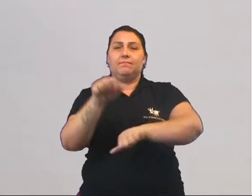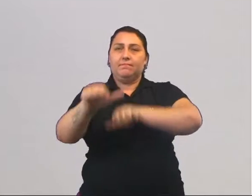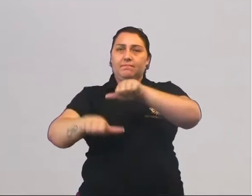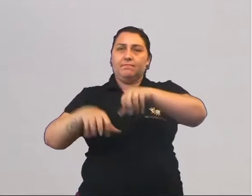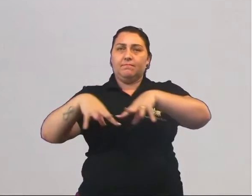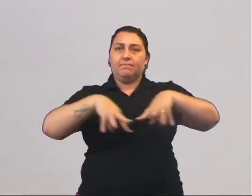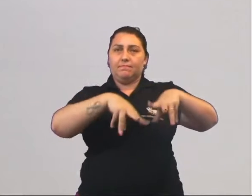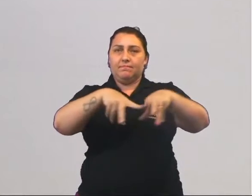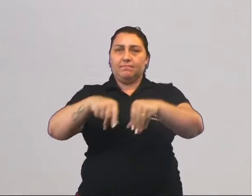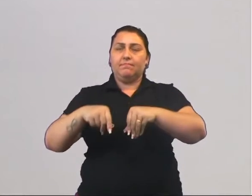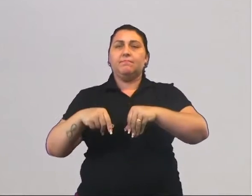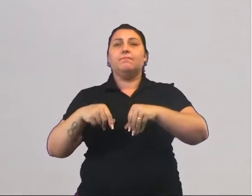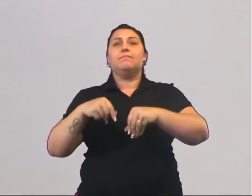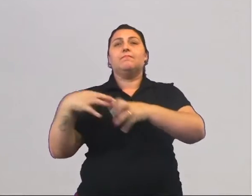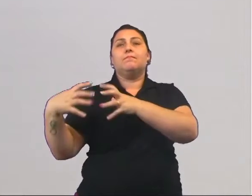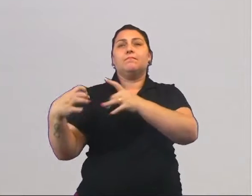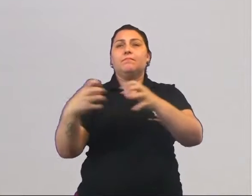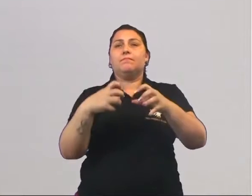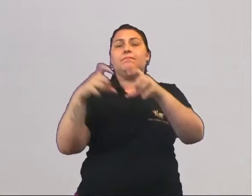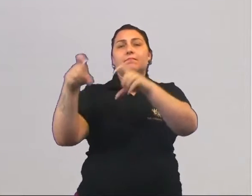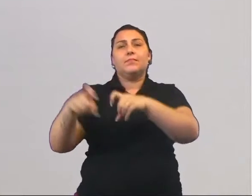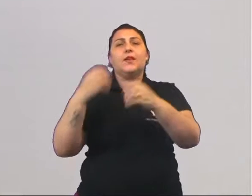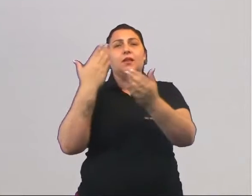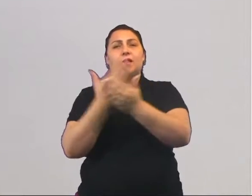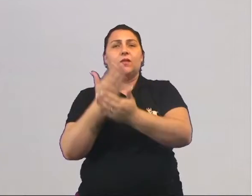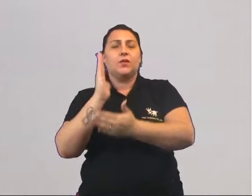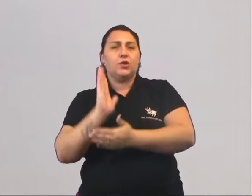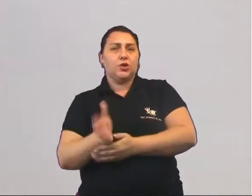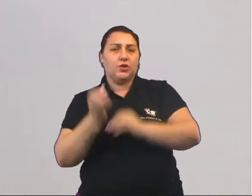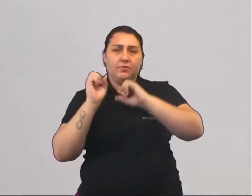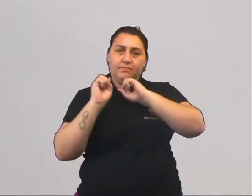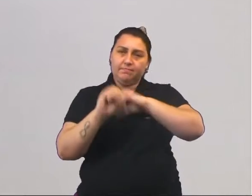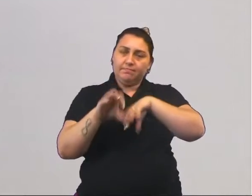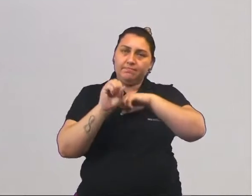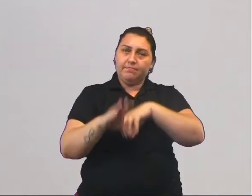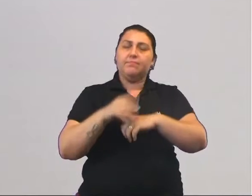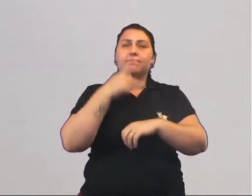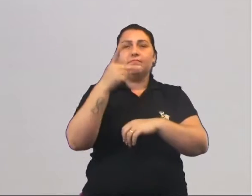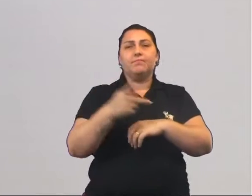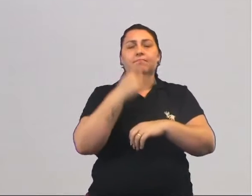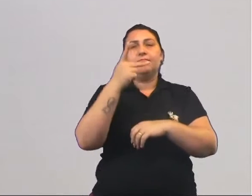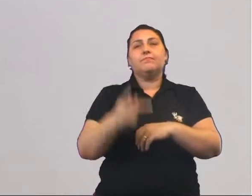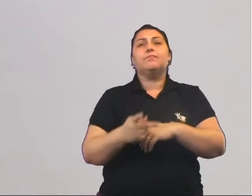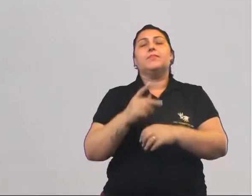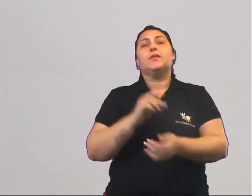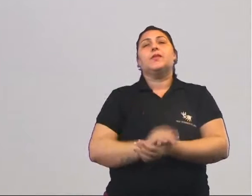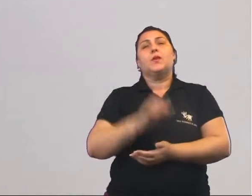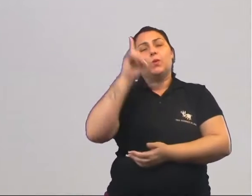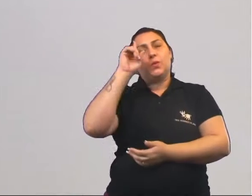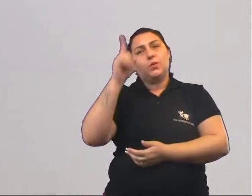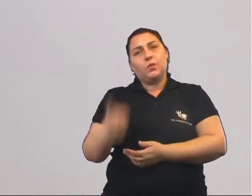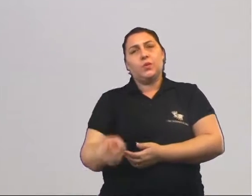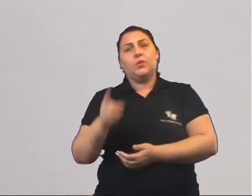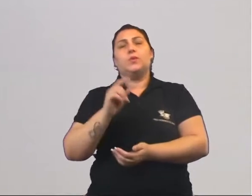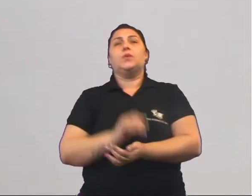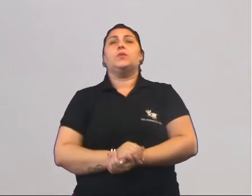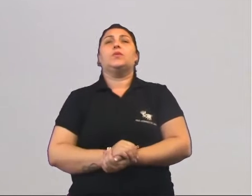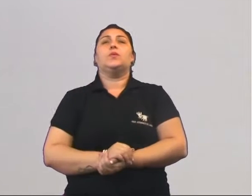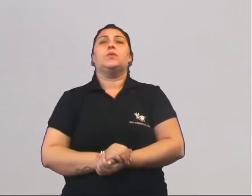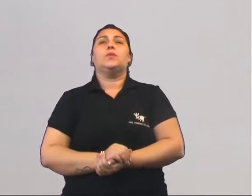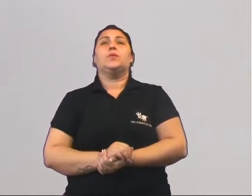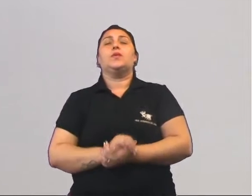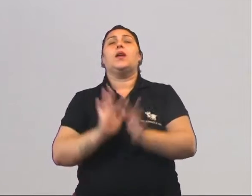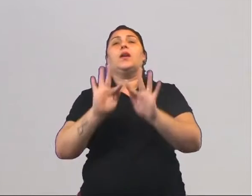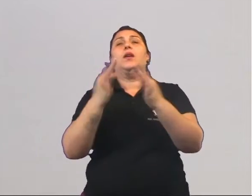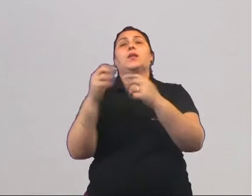reforma agrária, os conflitos no campo, que foram aulas que a gente já passou por aqui, falando sobre poceiros, grileiros, né,